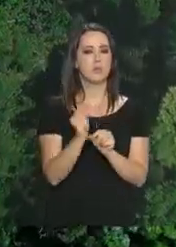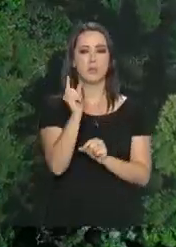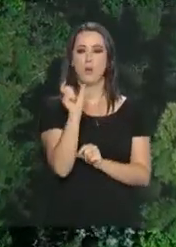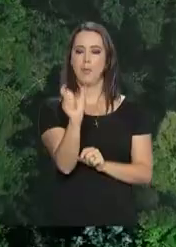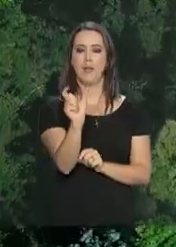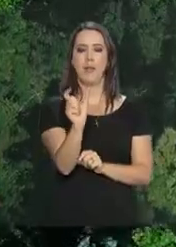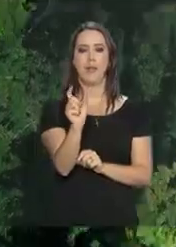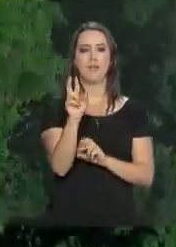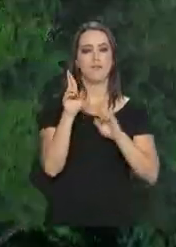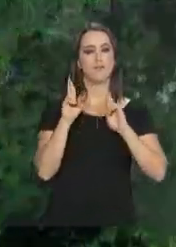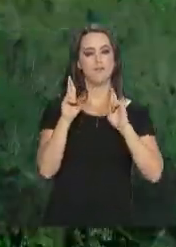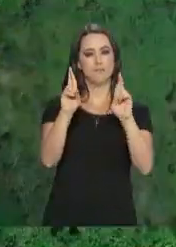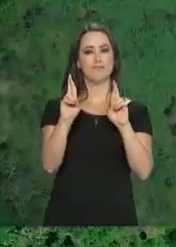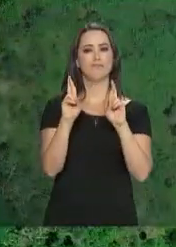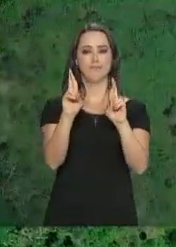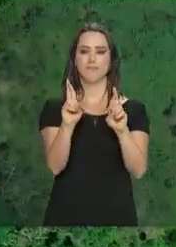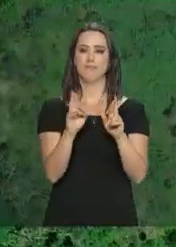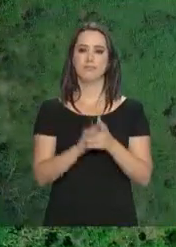Esperança.